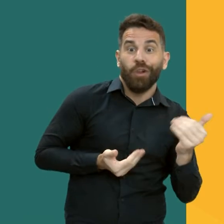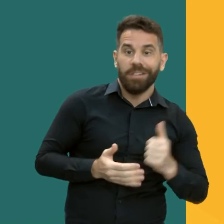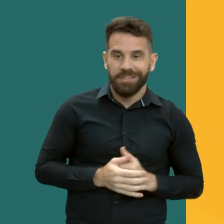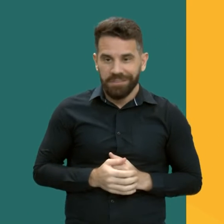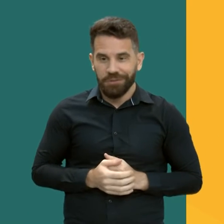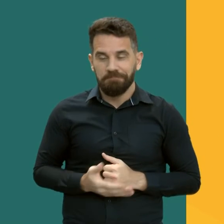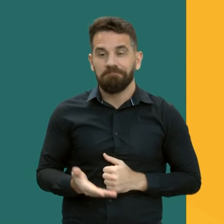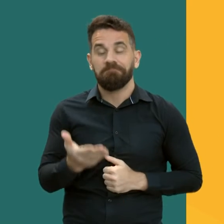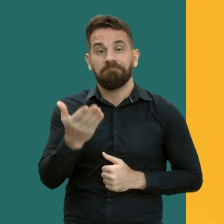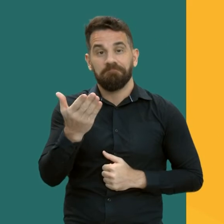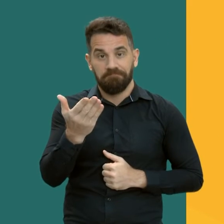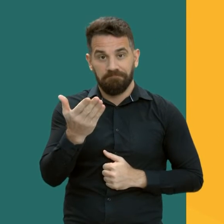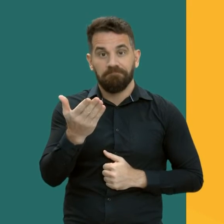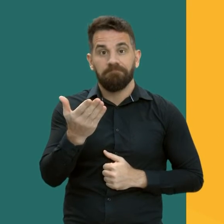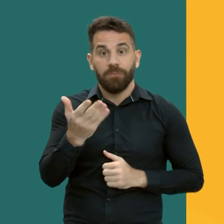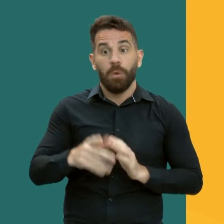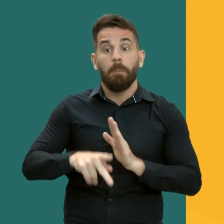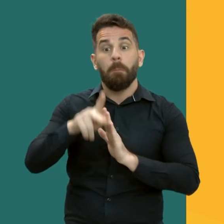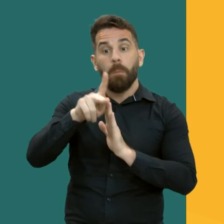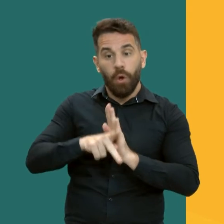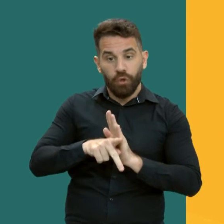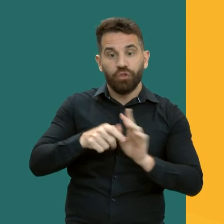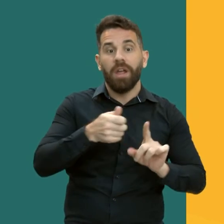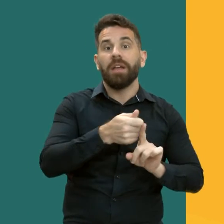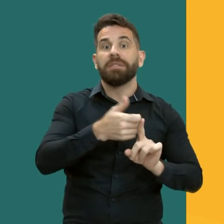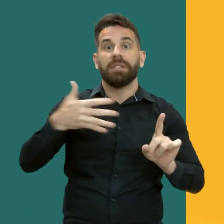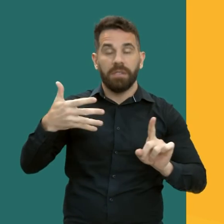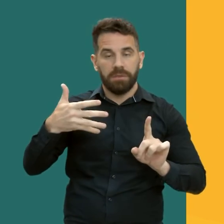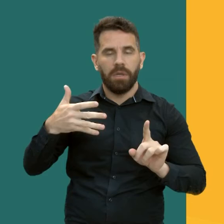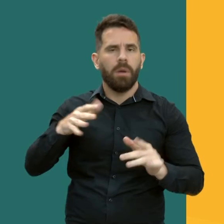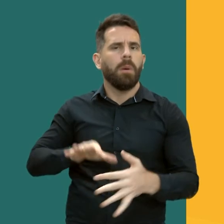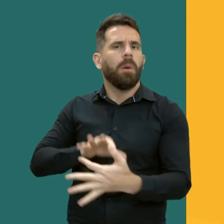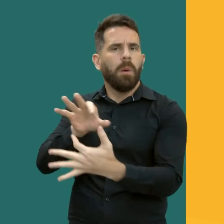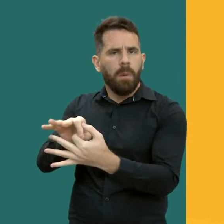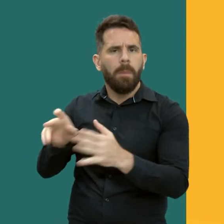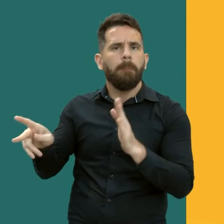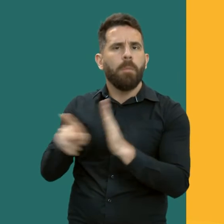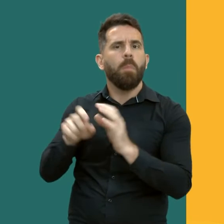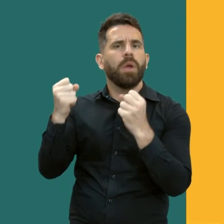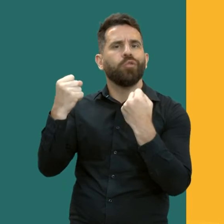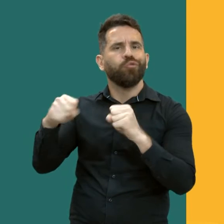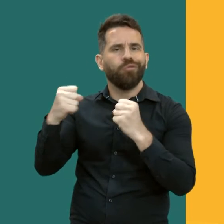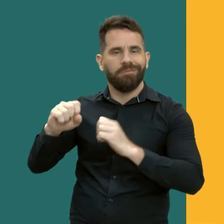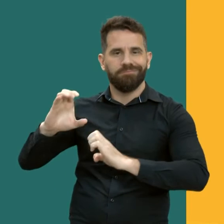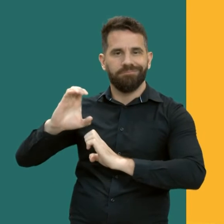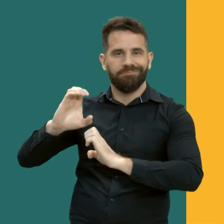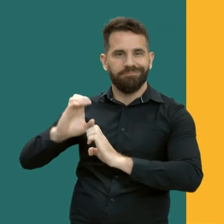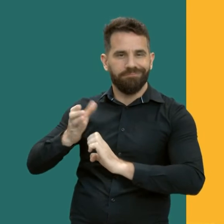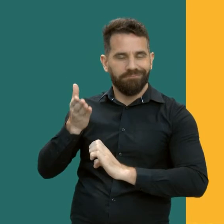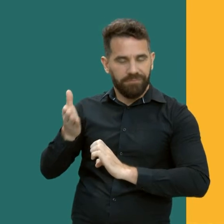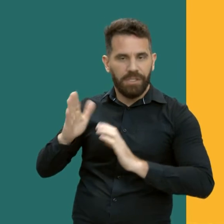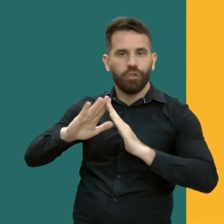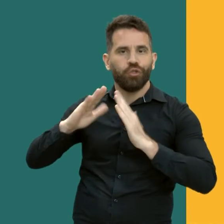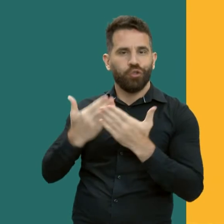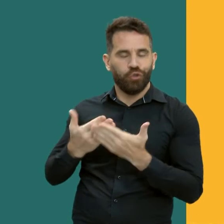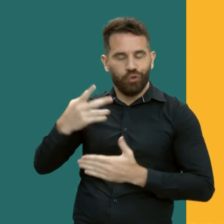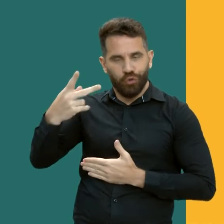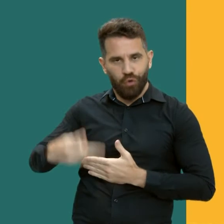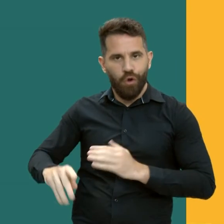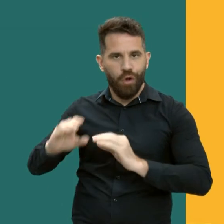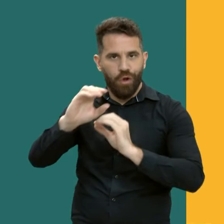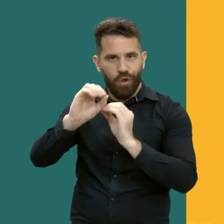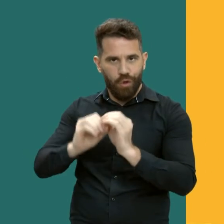um projeto de extensão do Departamento de Educação Física do CEPAI, o Centro de Ensino e Pesquisa Aplicada